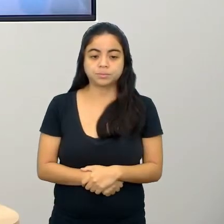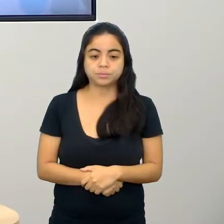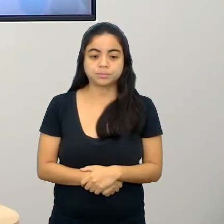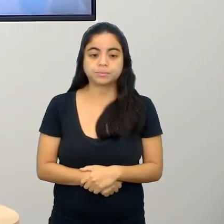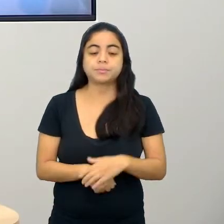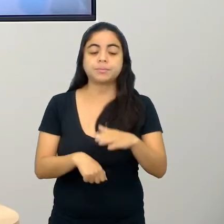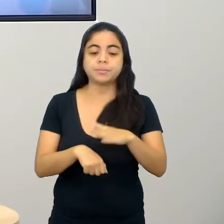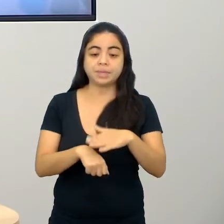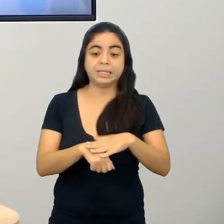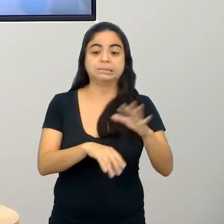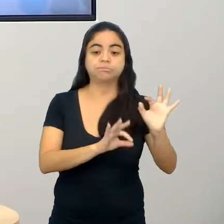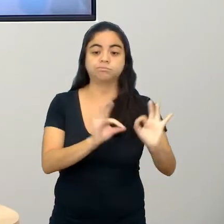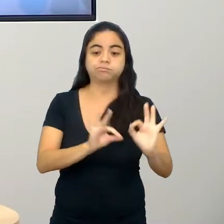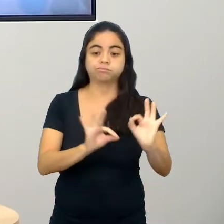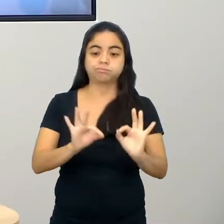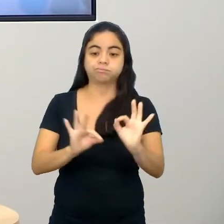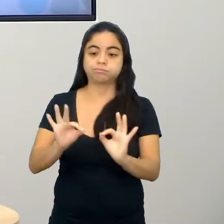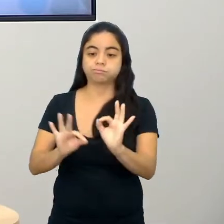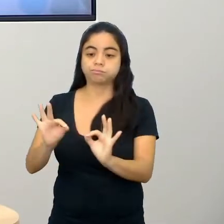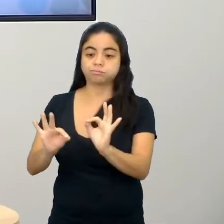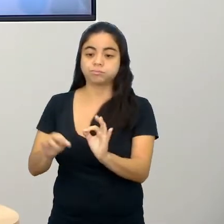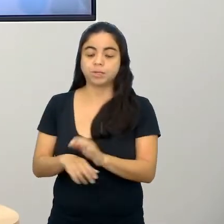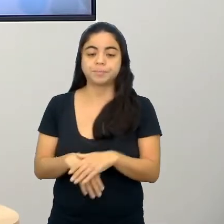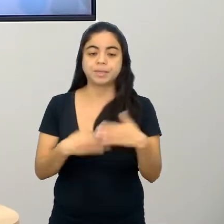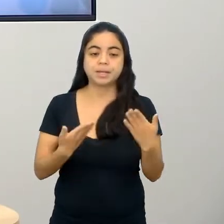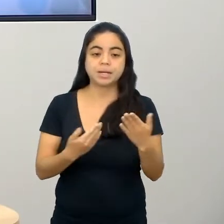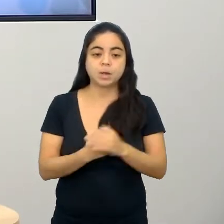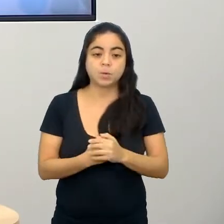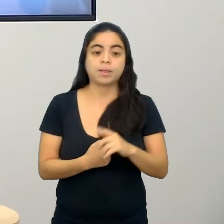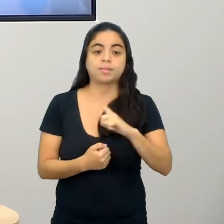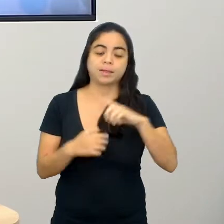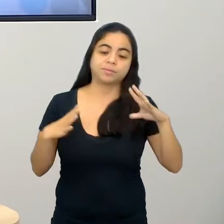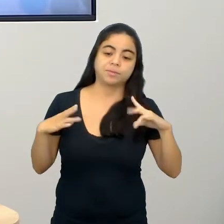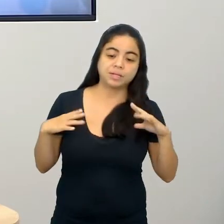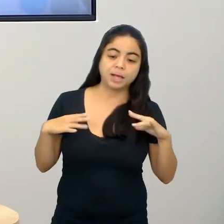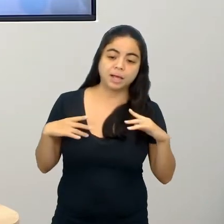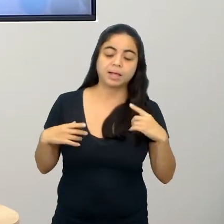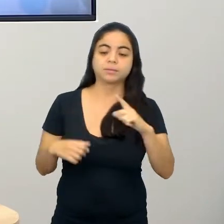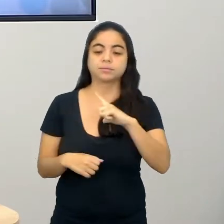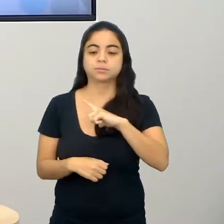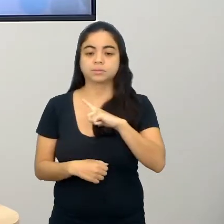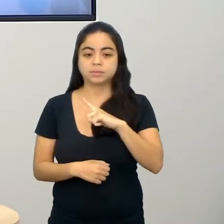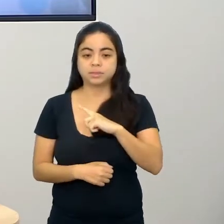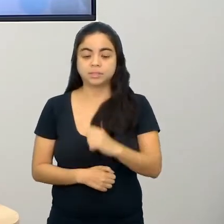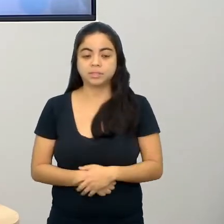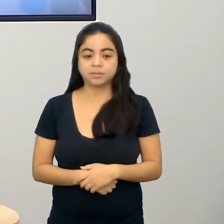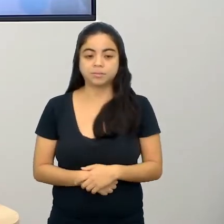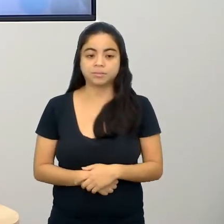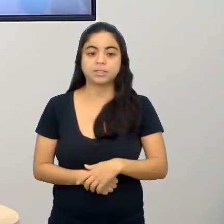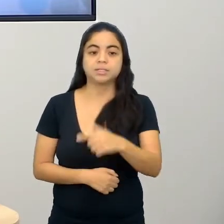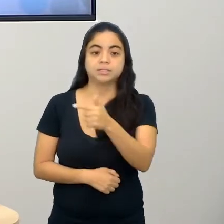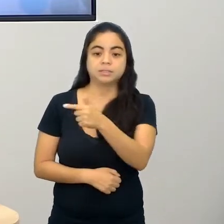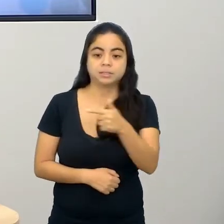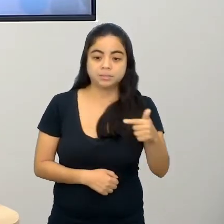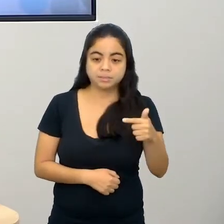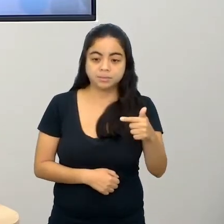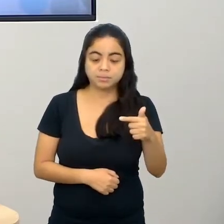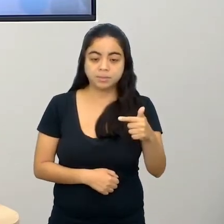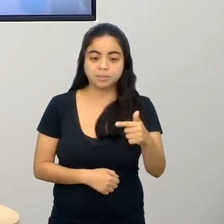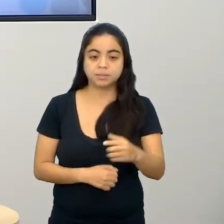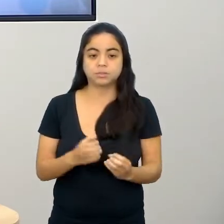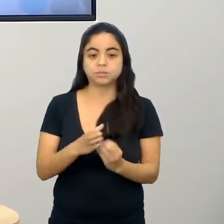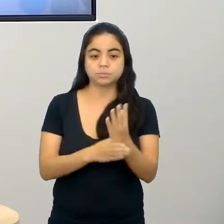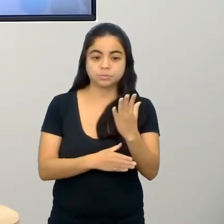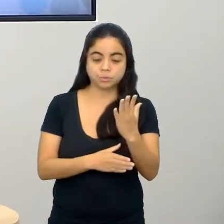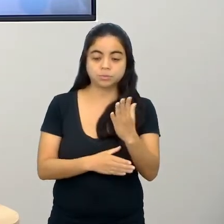fez alguns remanejamentos, né? Como a gente sabe, a gente tem feriados, a gente teve semana SEI, né? As semanas de